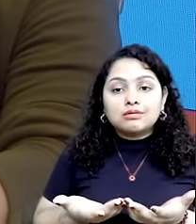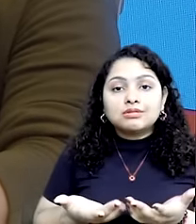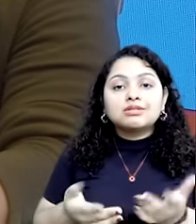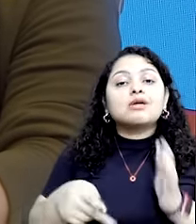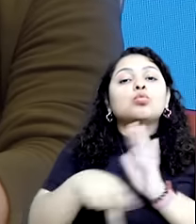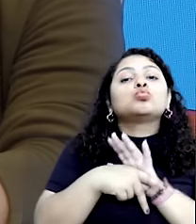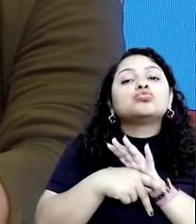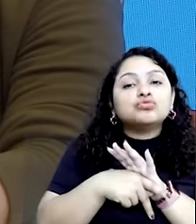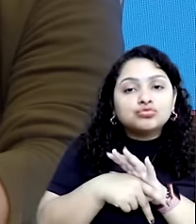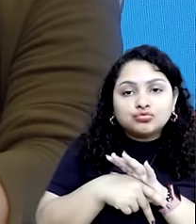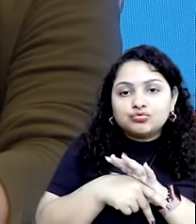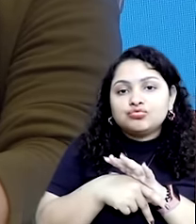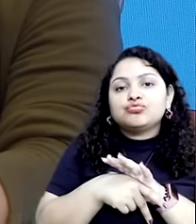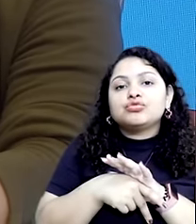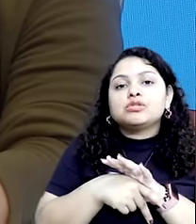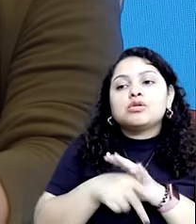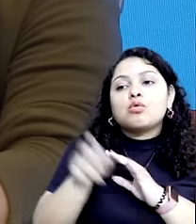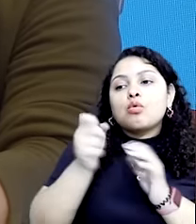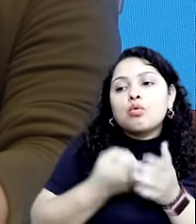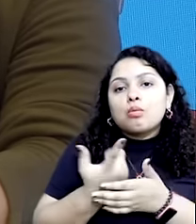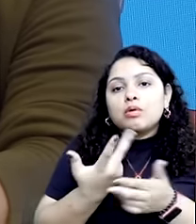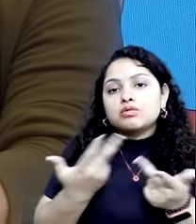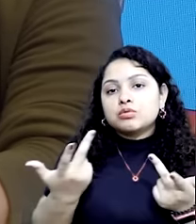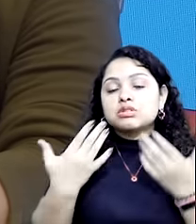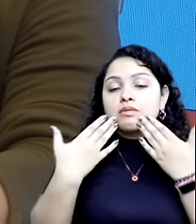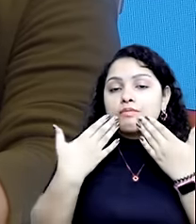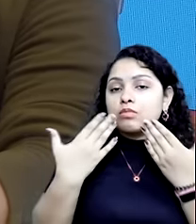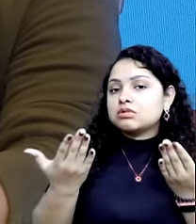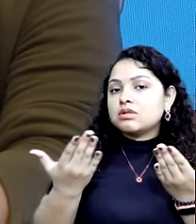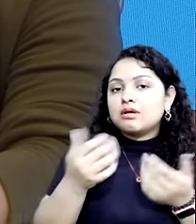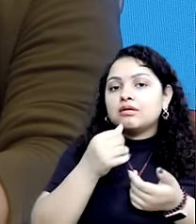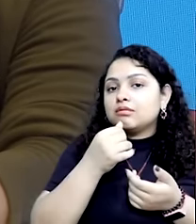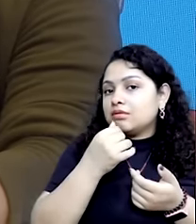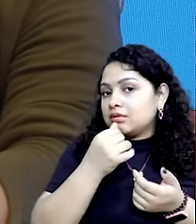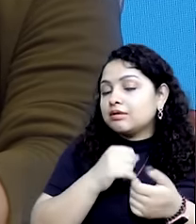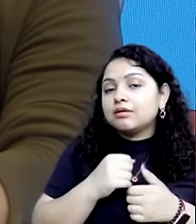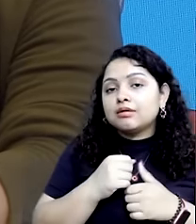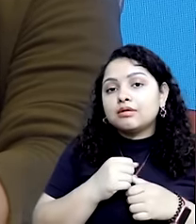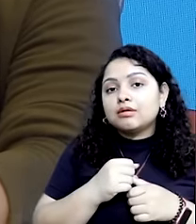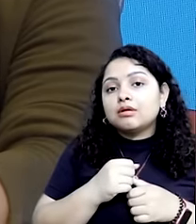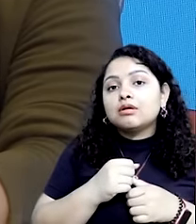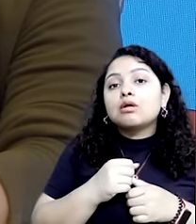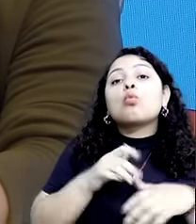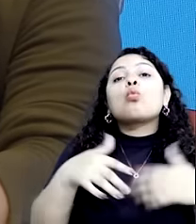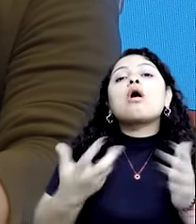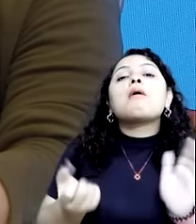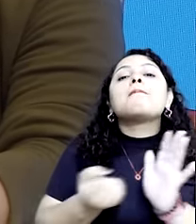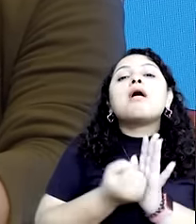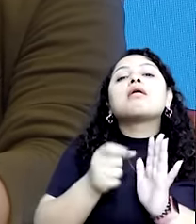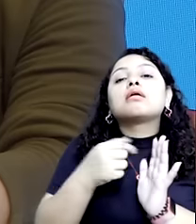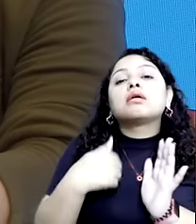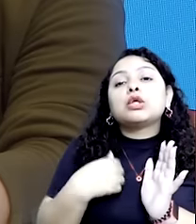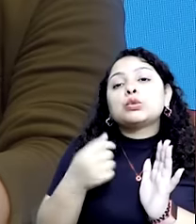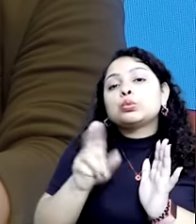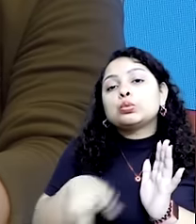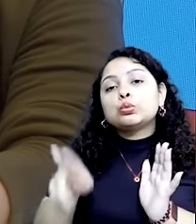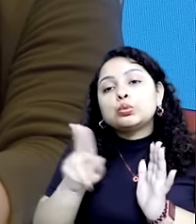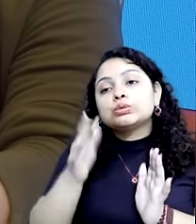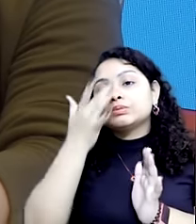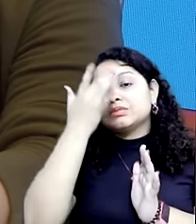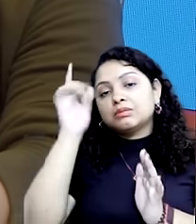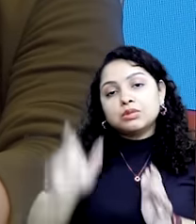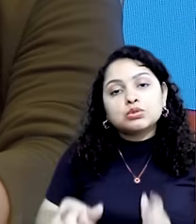qualidade da minha matériaprima então às vezes colocar ali né quais são né a a as marcas utilizada por essa